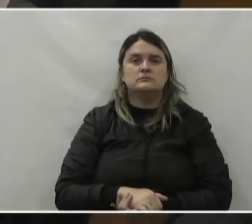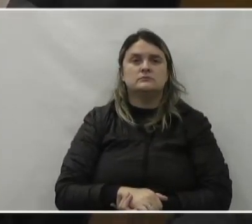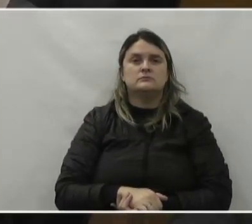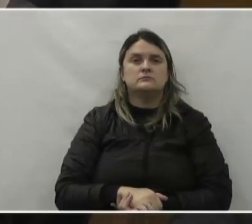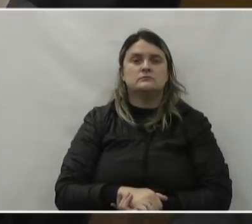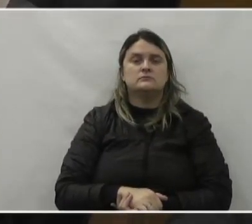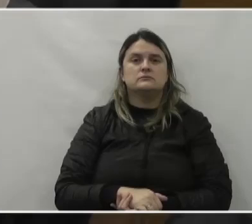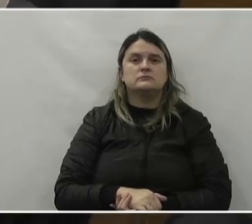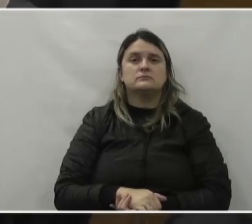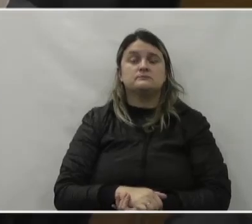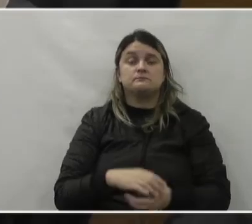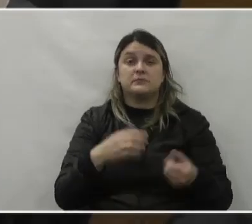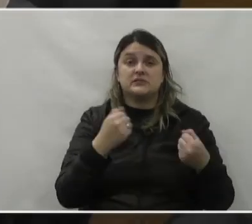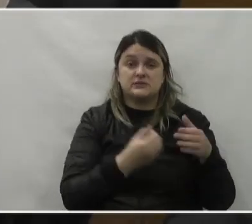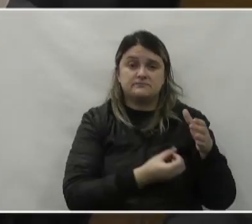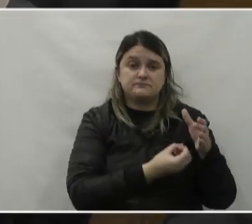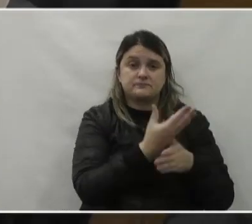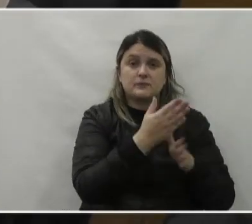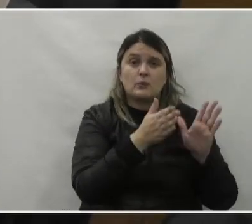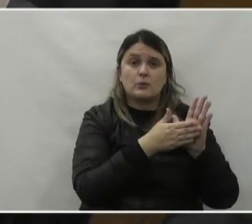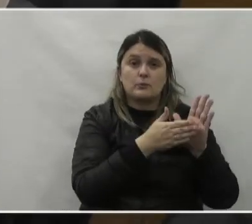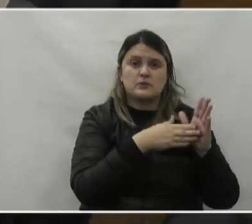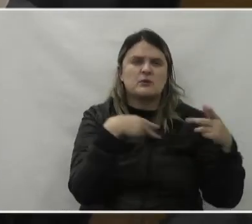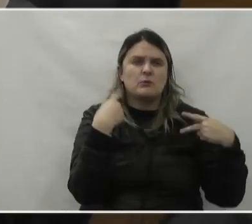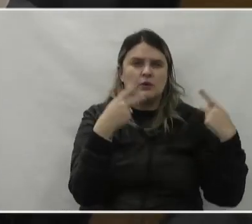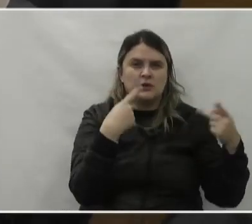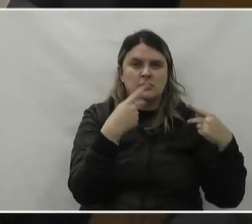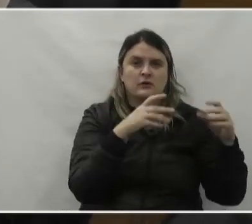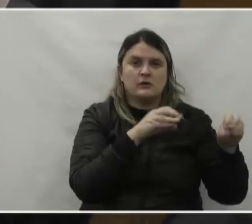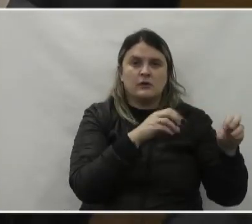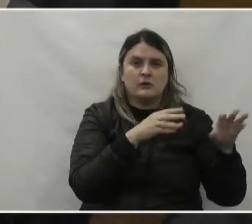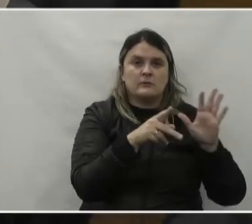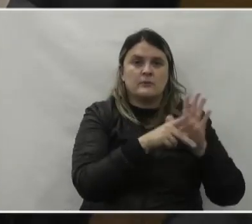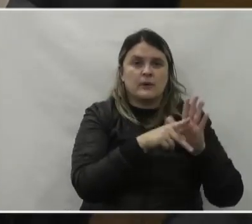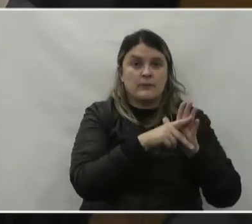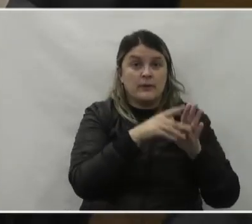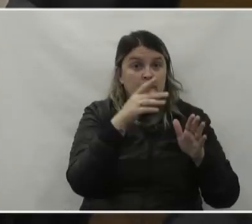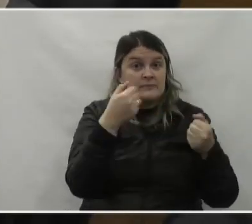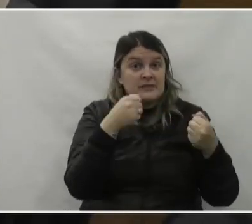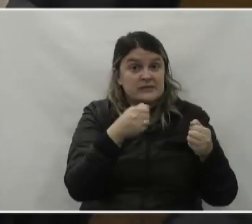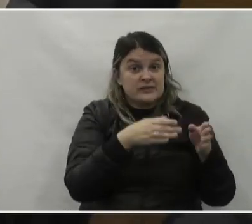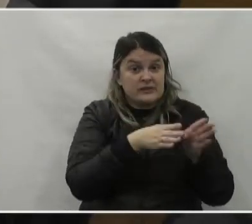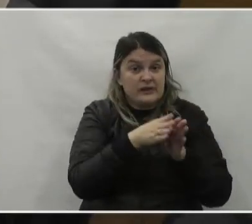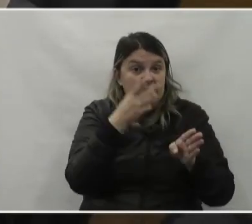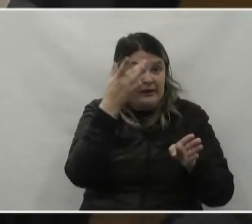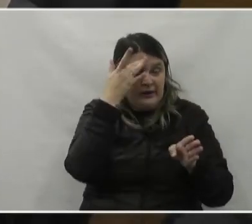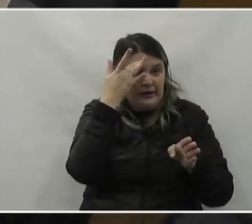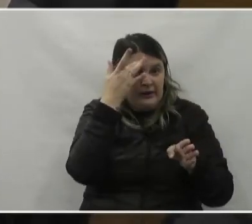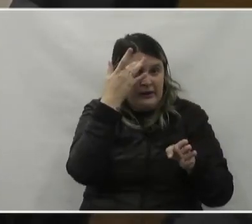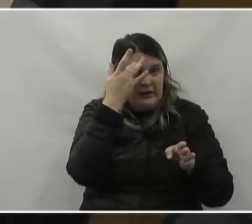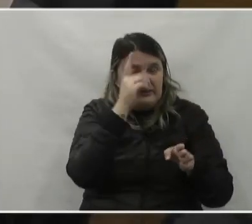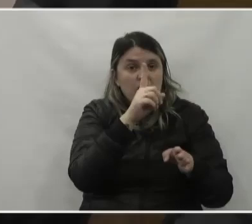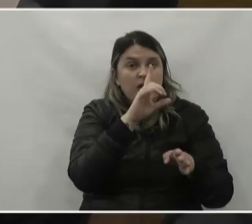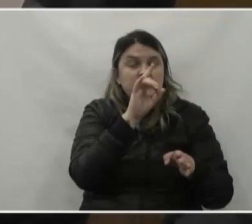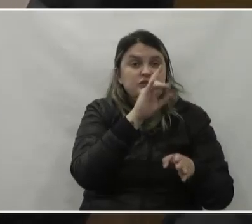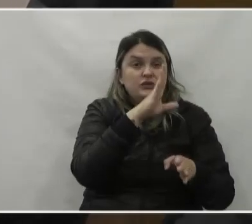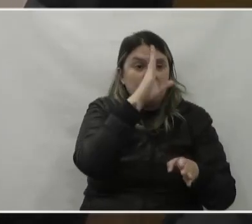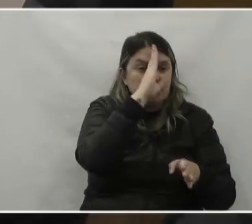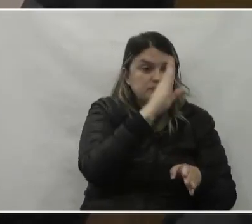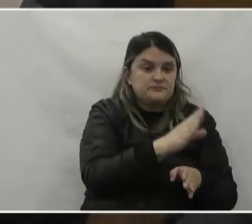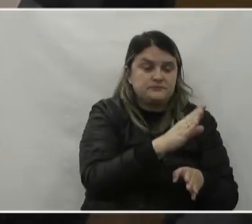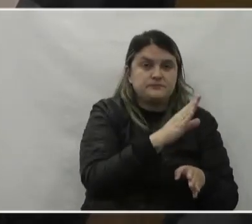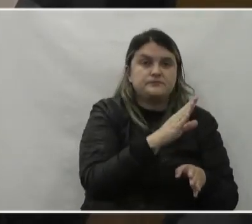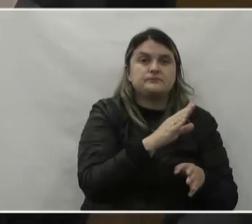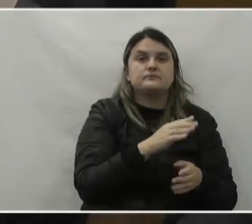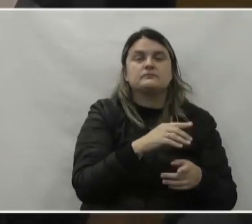educacionais voltadas para a conscientização, né, e que nós possamos chegar, não ao ideal porque é, né,